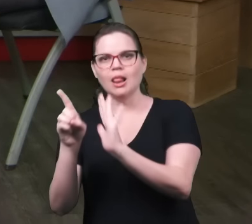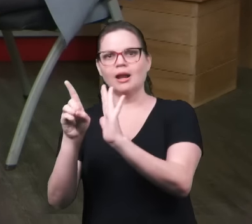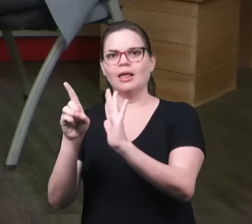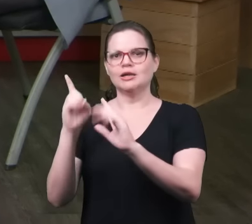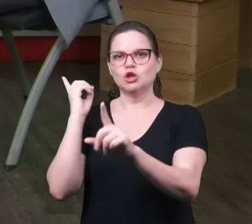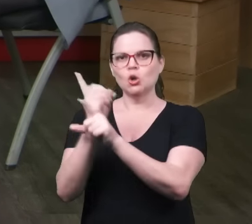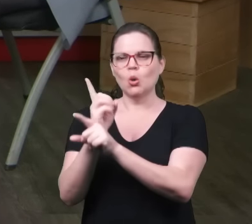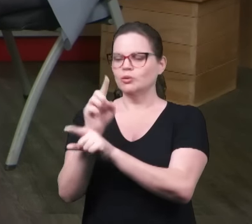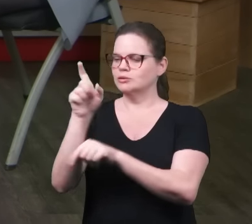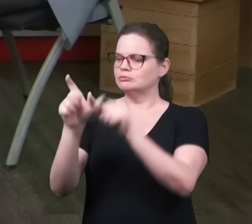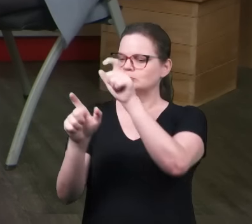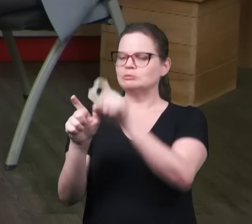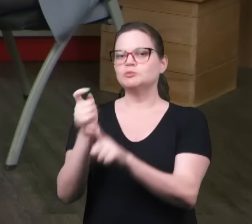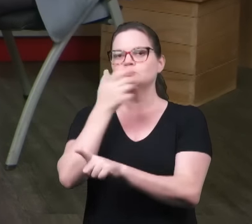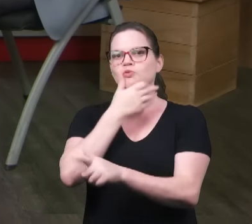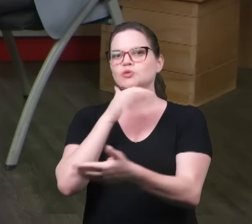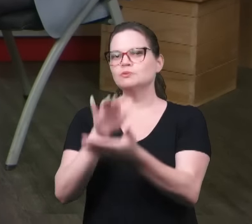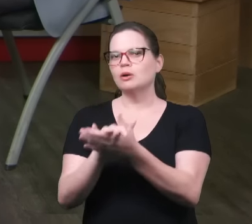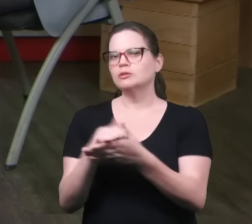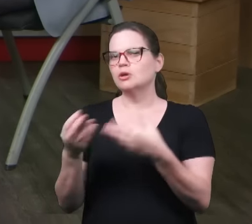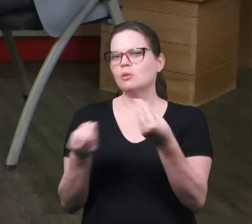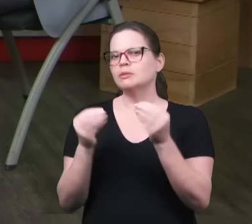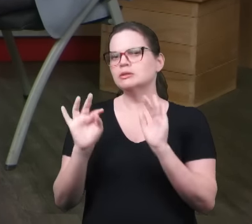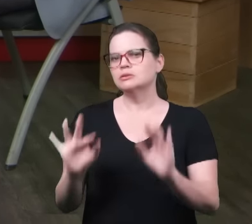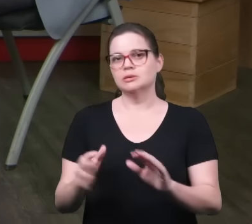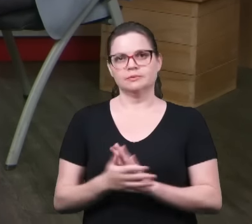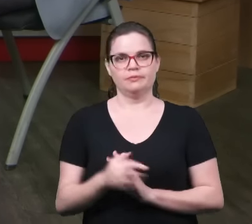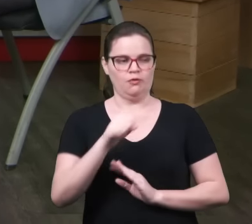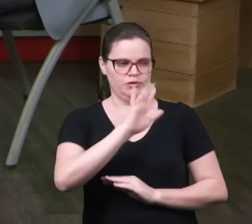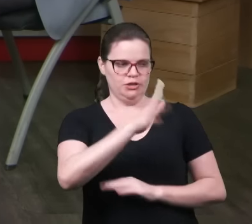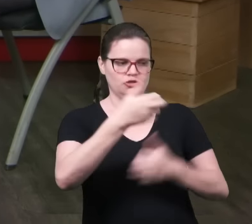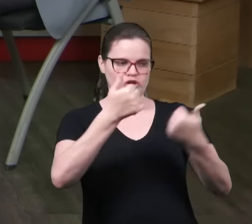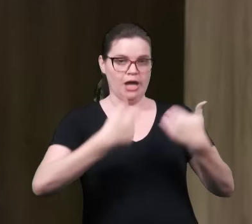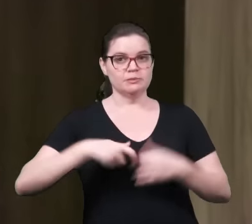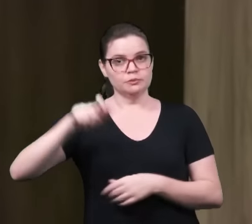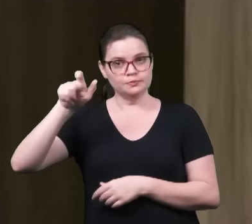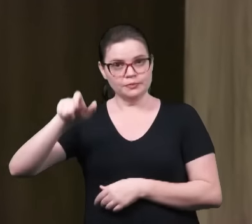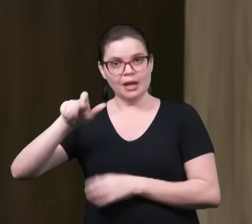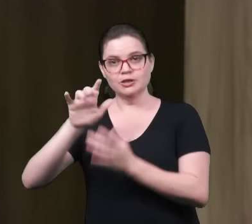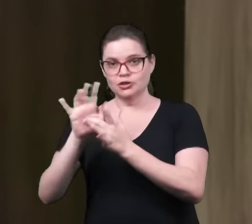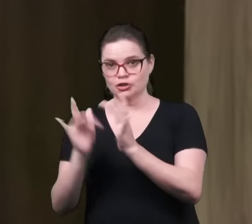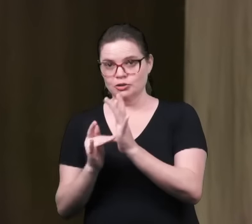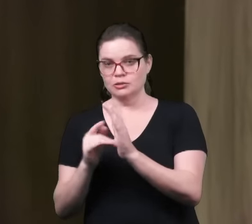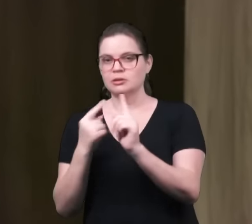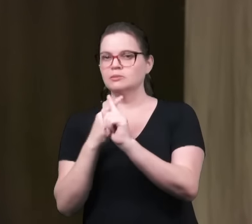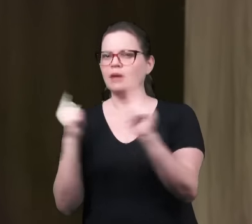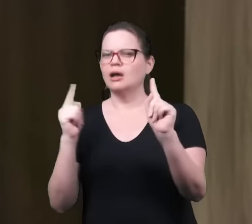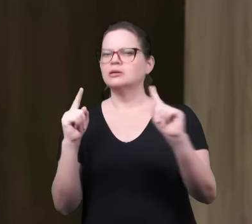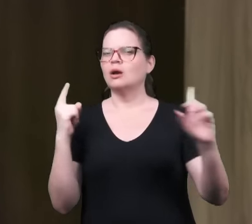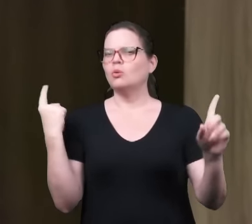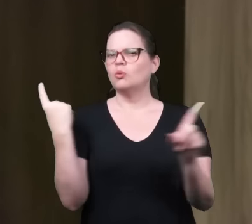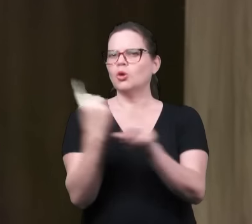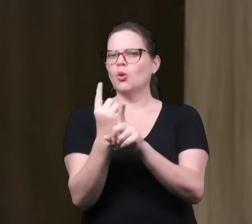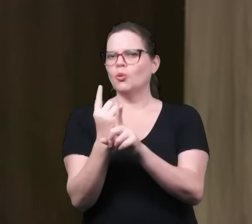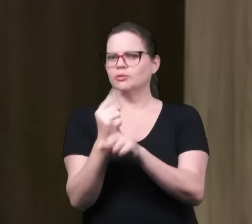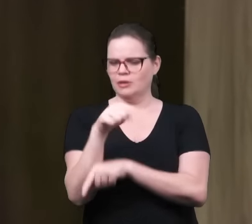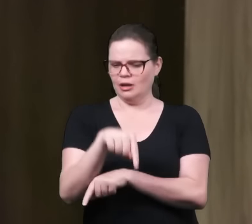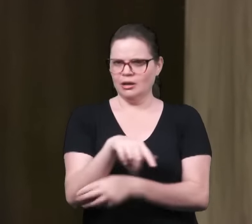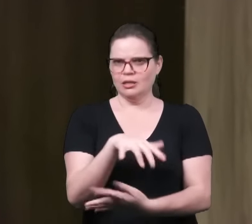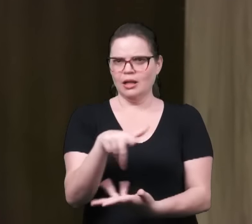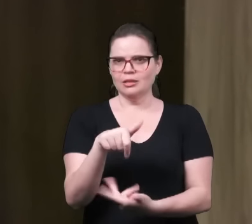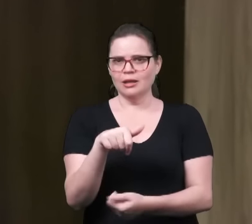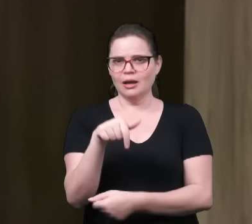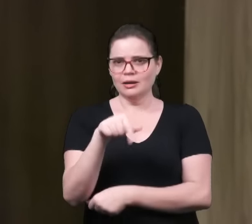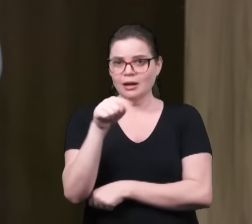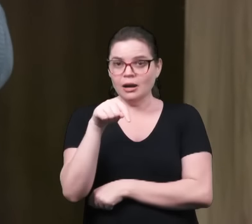Naturalmente, pastor Wallace já mencionou, fala do Senhor Jesus. Mas é um encontro que não é aqui.